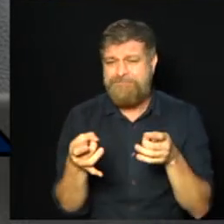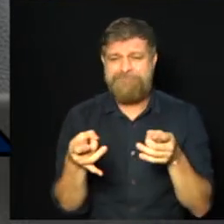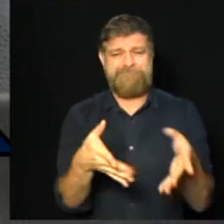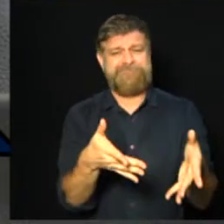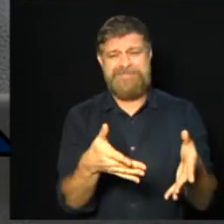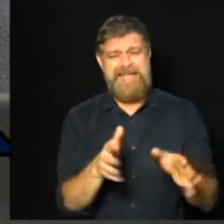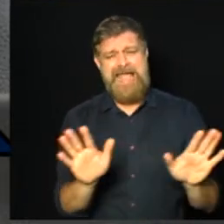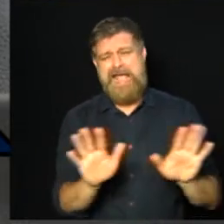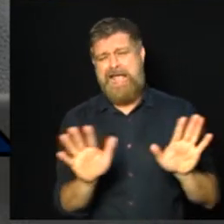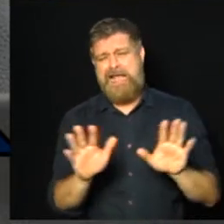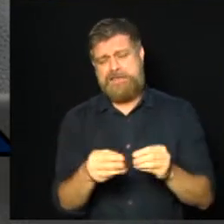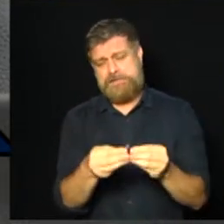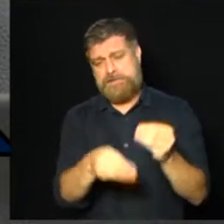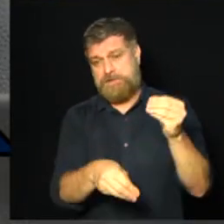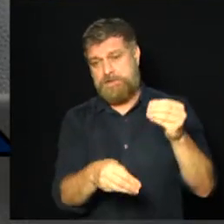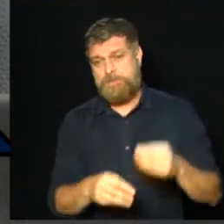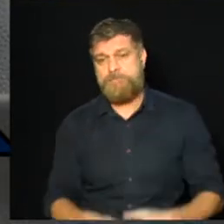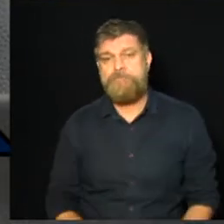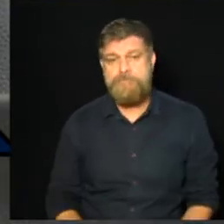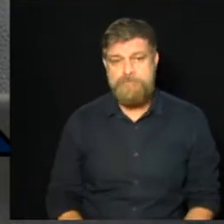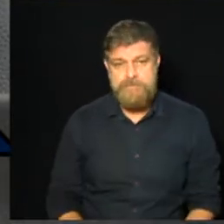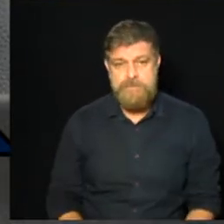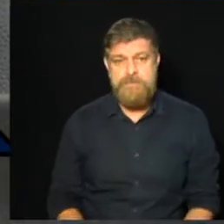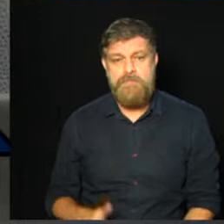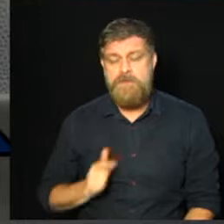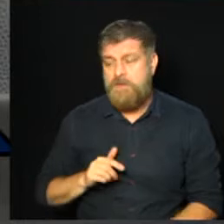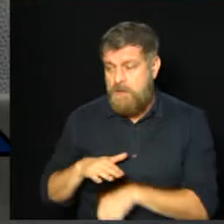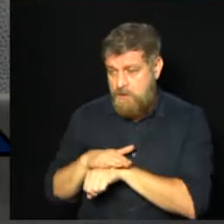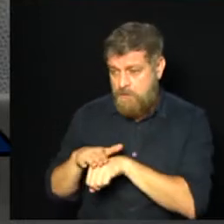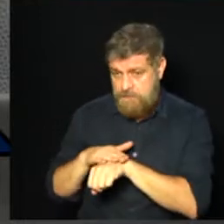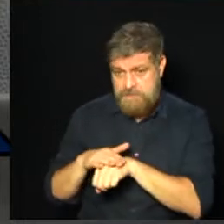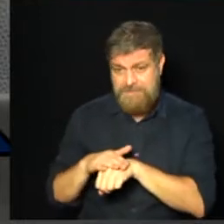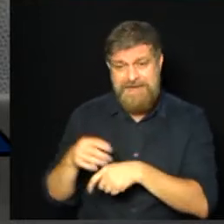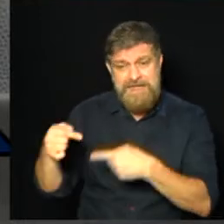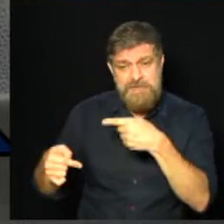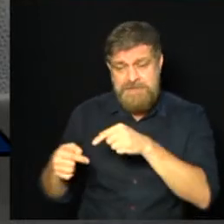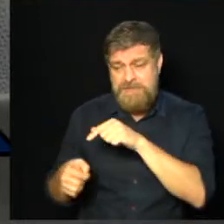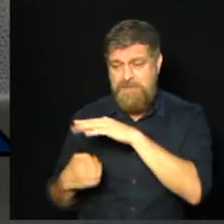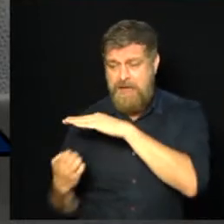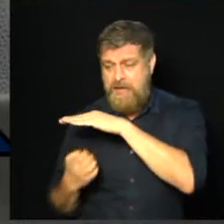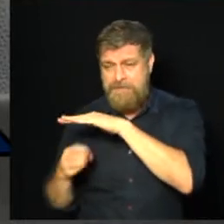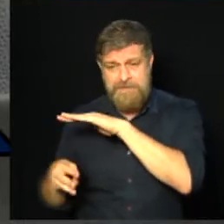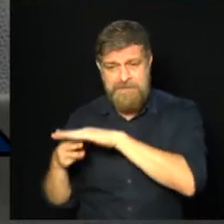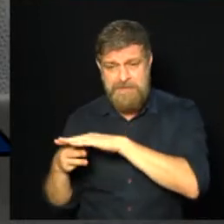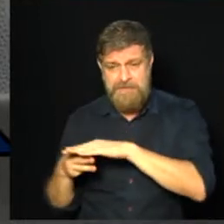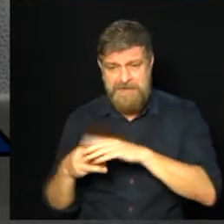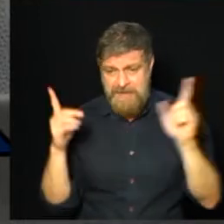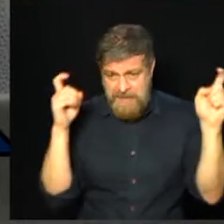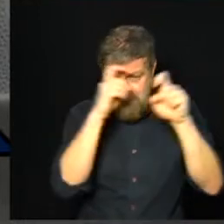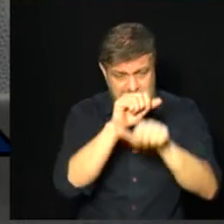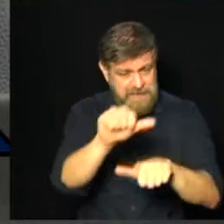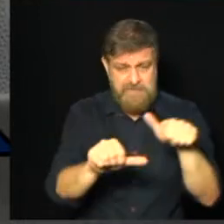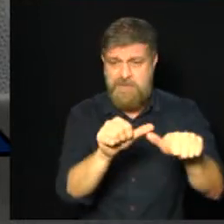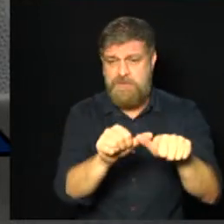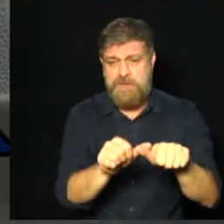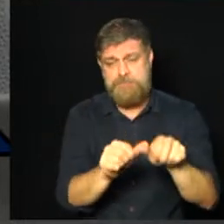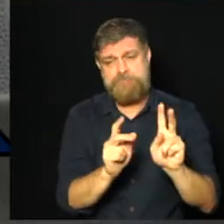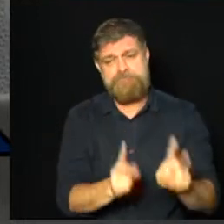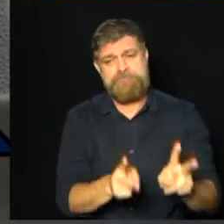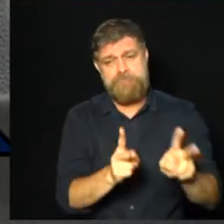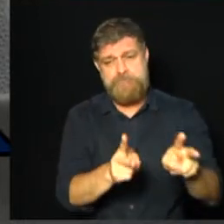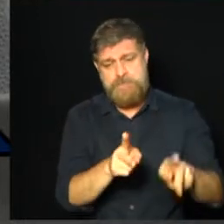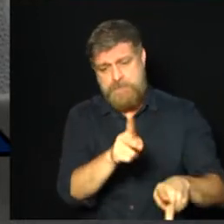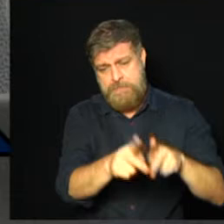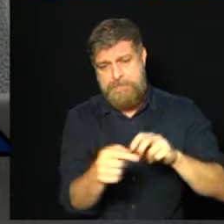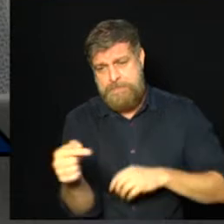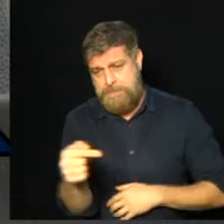Isso está sendo discutido, ou será discutido com quem assumir, porque as dificuldades não vão mudar. O que a população da